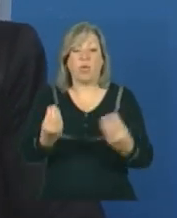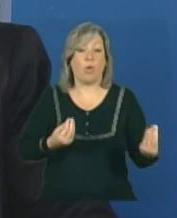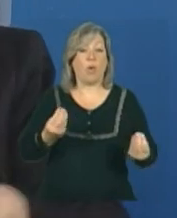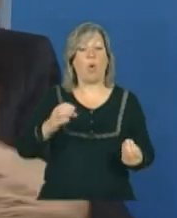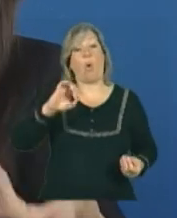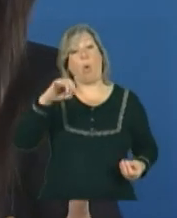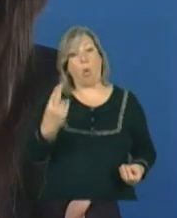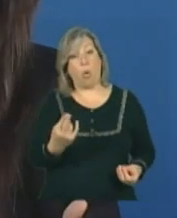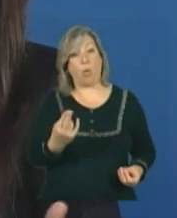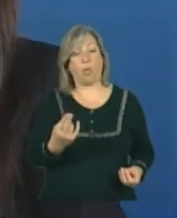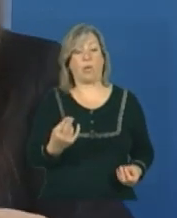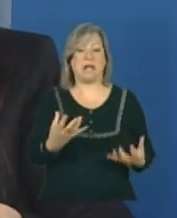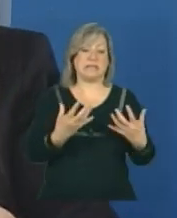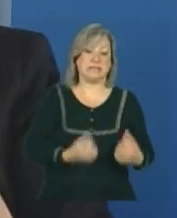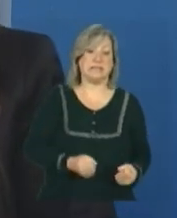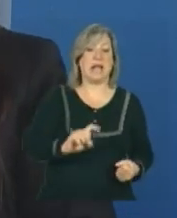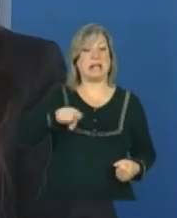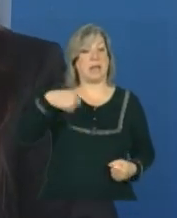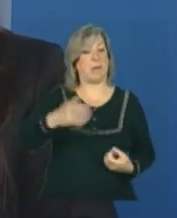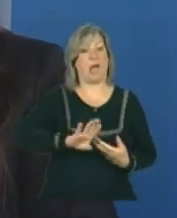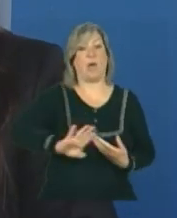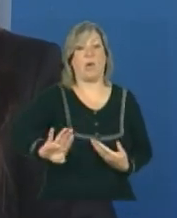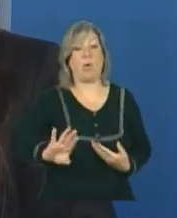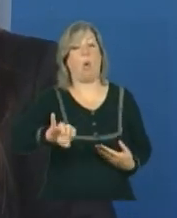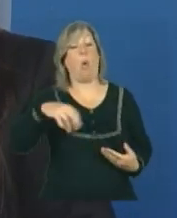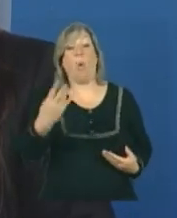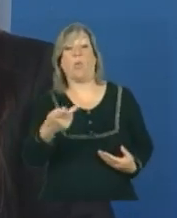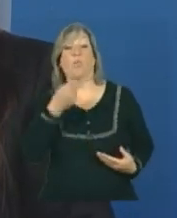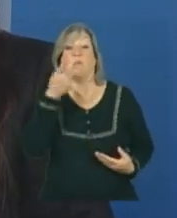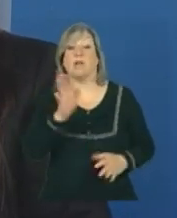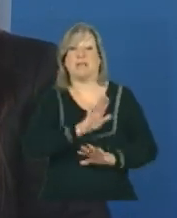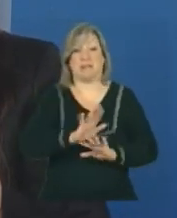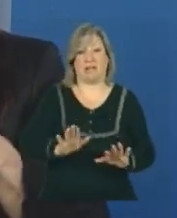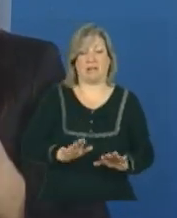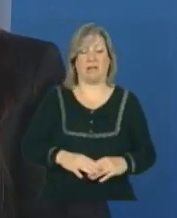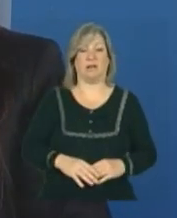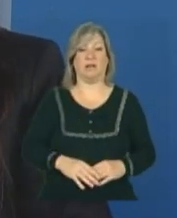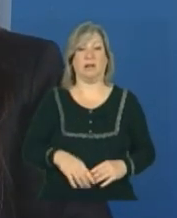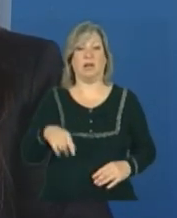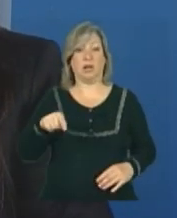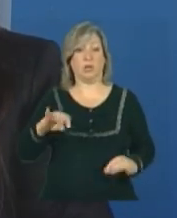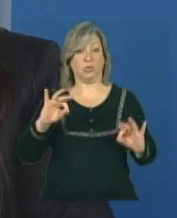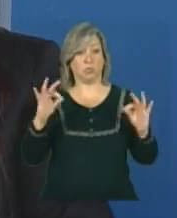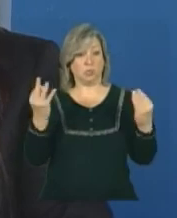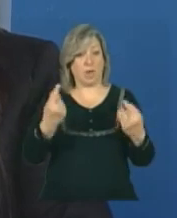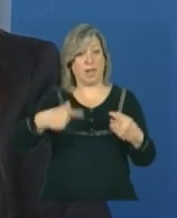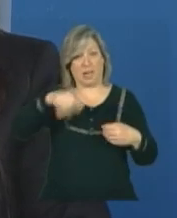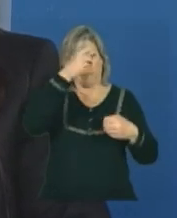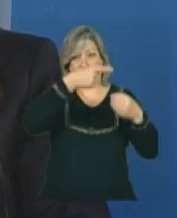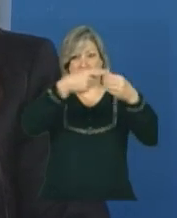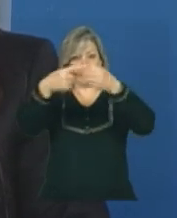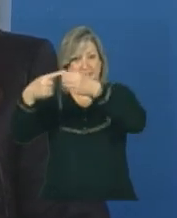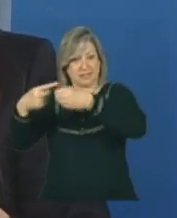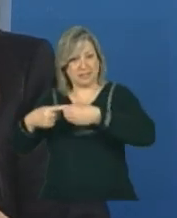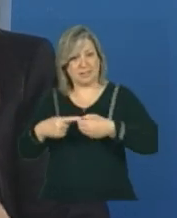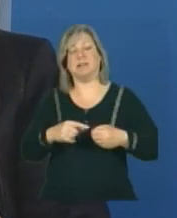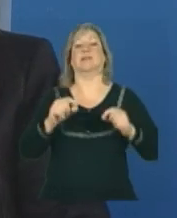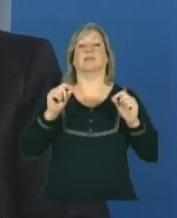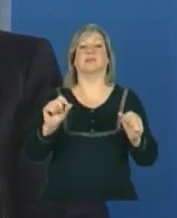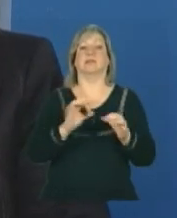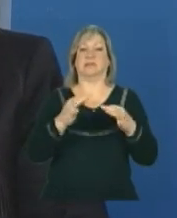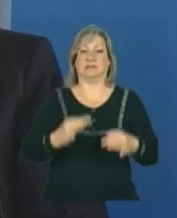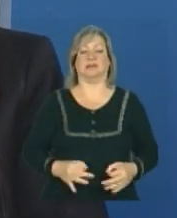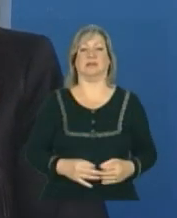ou aceitaram e depois recusaram, ou não se manifestaram. Então, os elegíveis são esses municípios. E como que